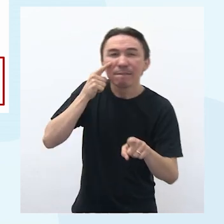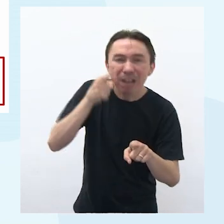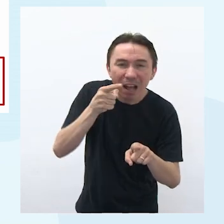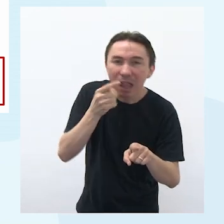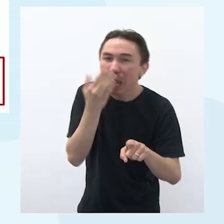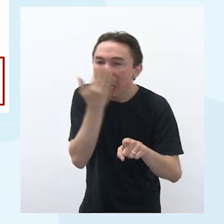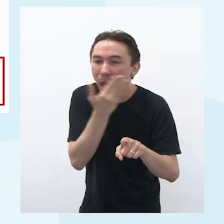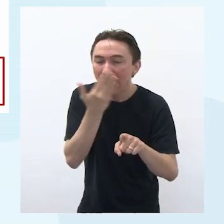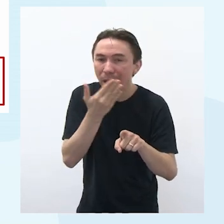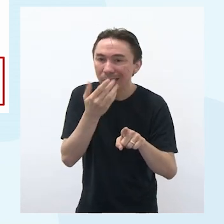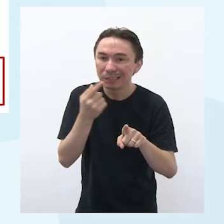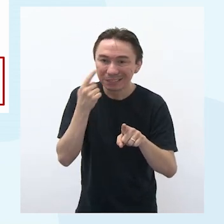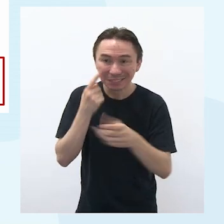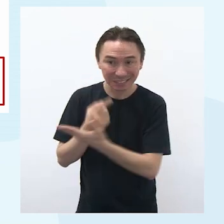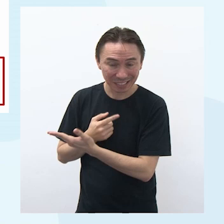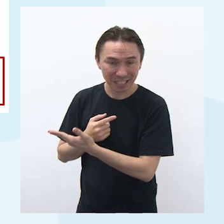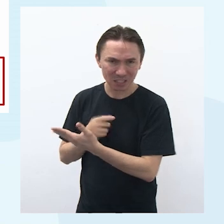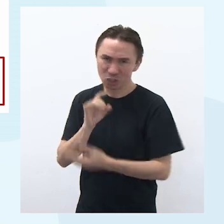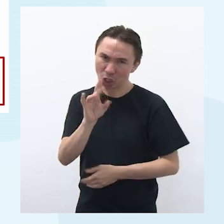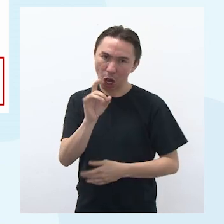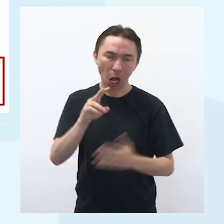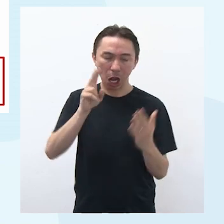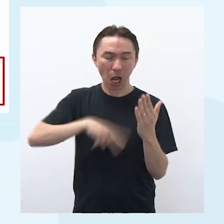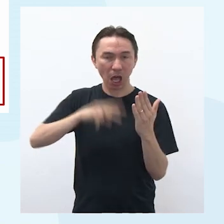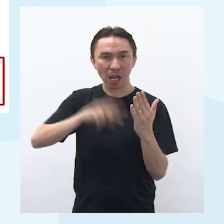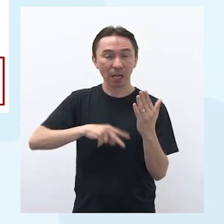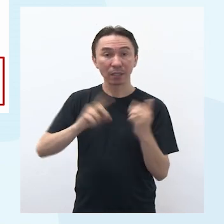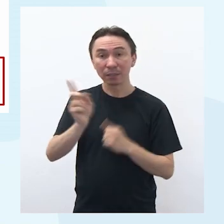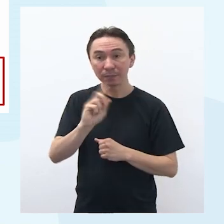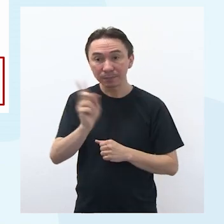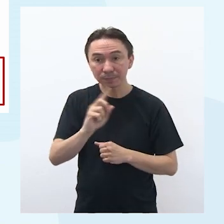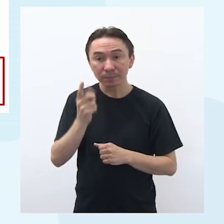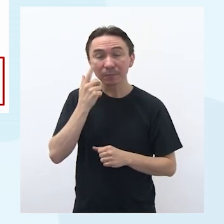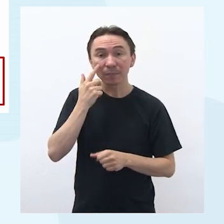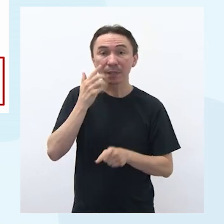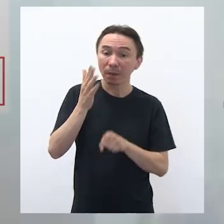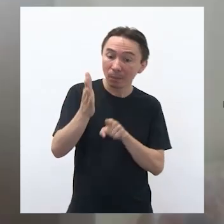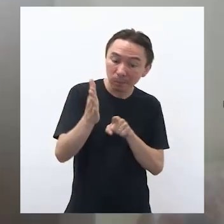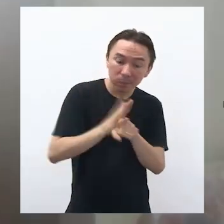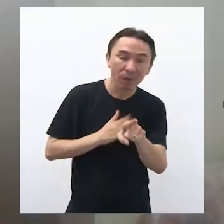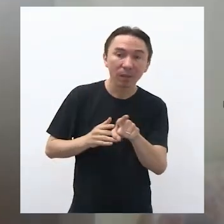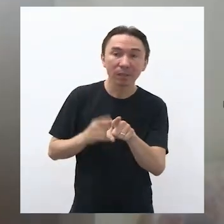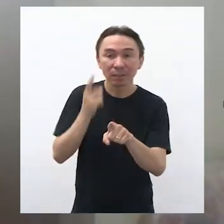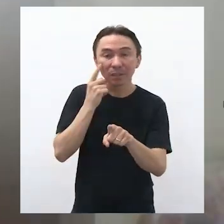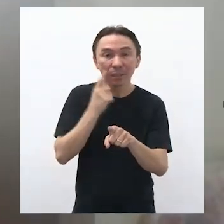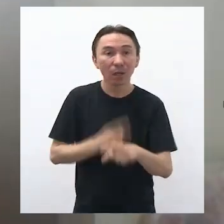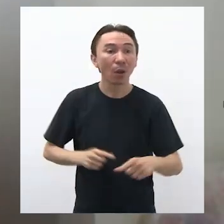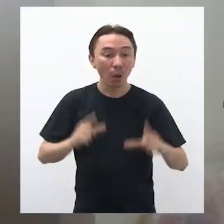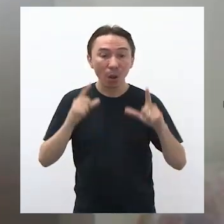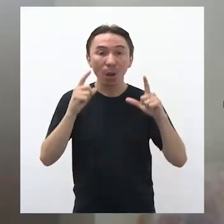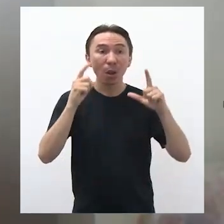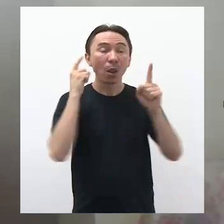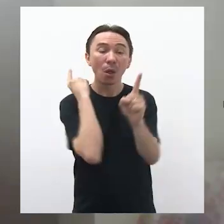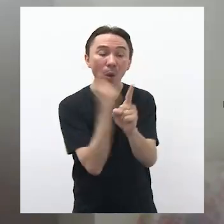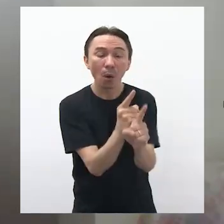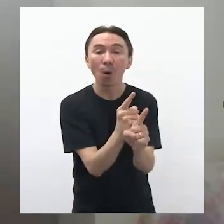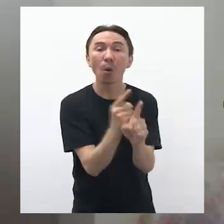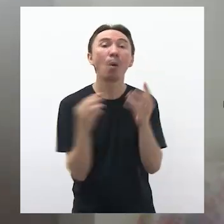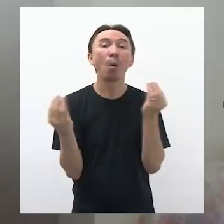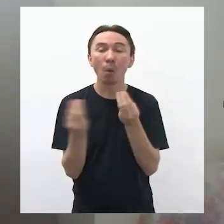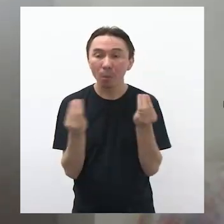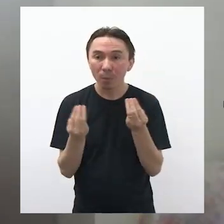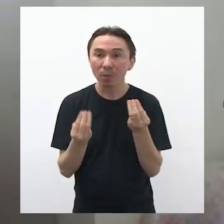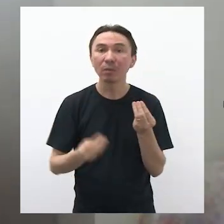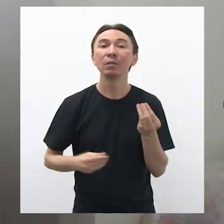vocês, mais do que a leitura desse material, né, era onde você localiza esse material e que esse material está